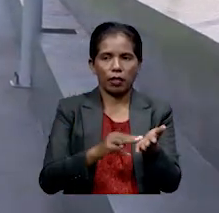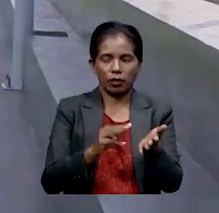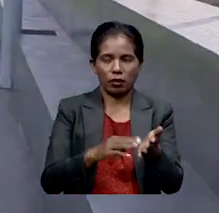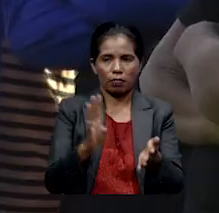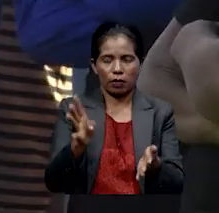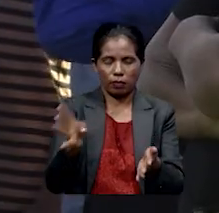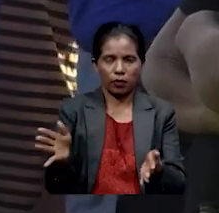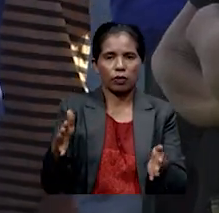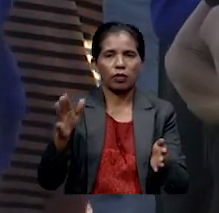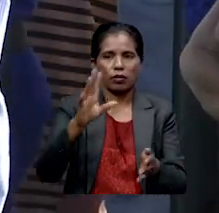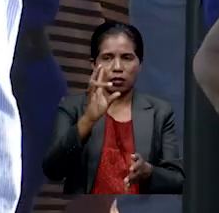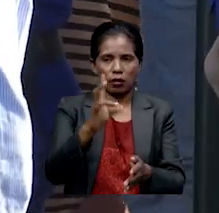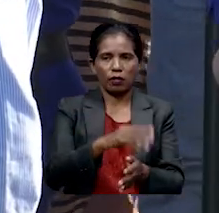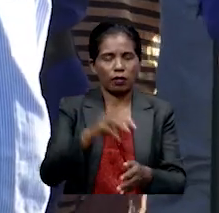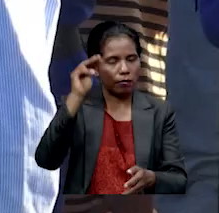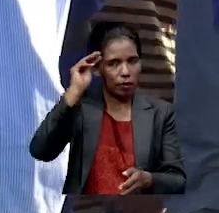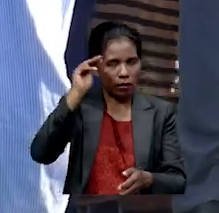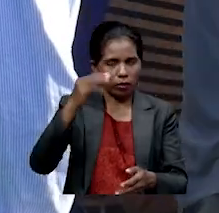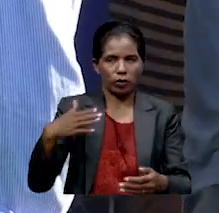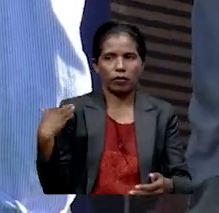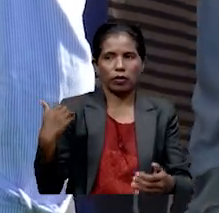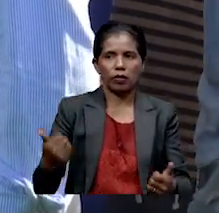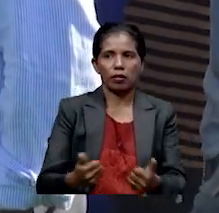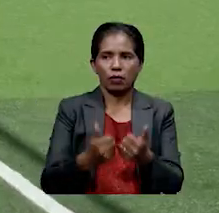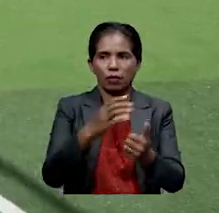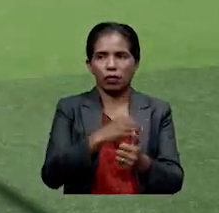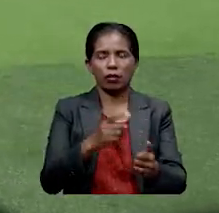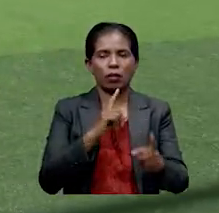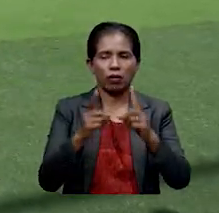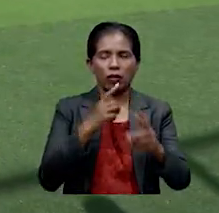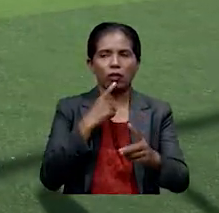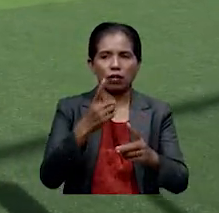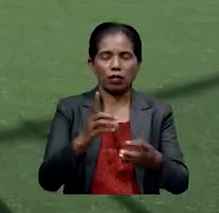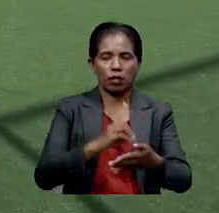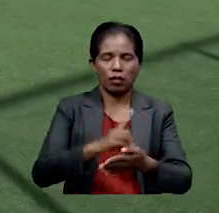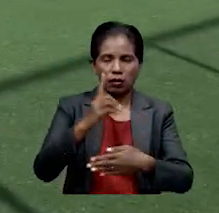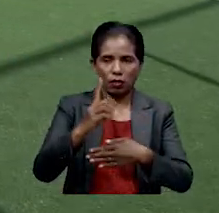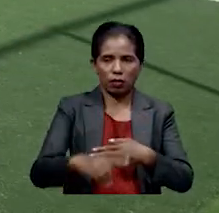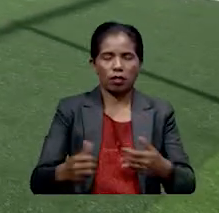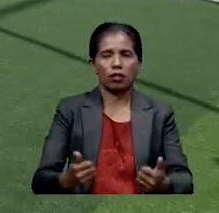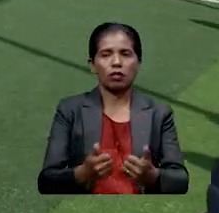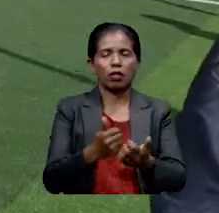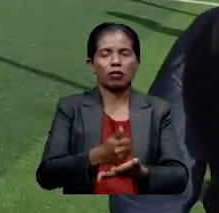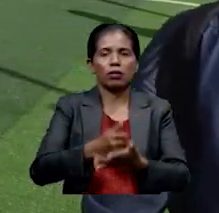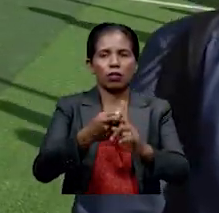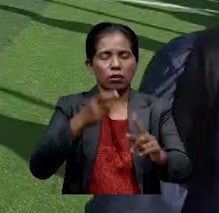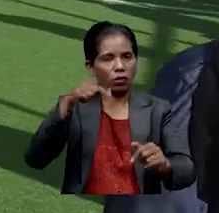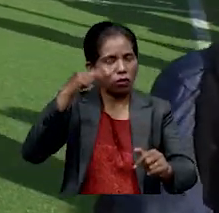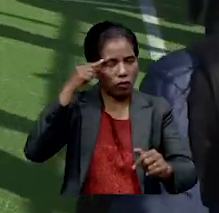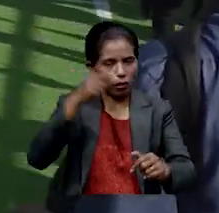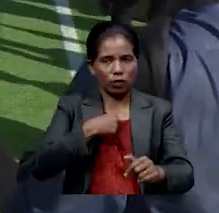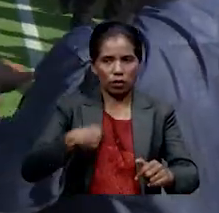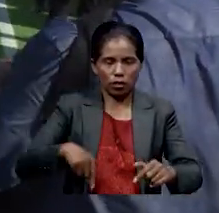Educação, Juventude e Desporto Armindo Maia e discurso Hateten, o desenvolvimento nebe apoio do seu governo sinanian ba